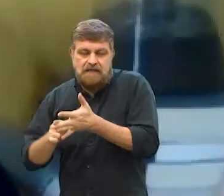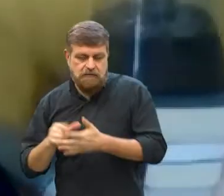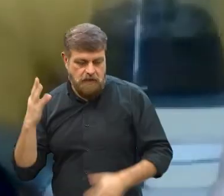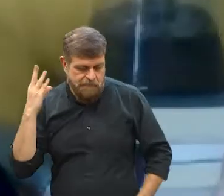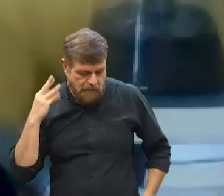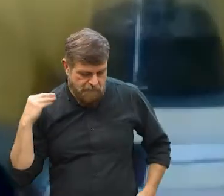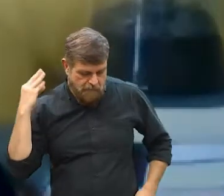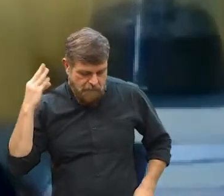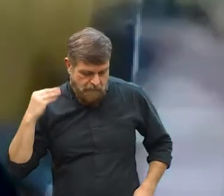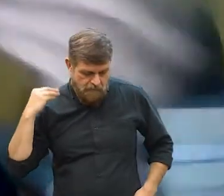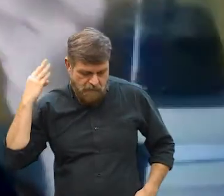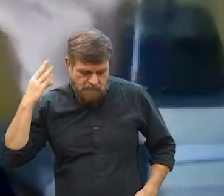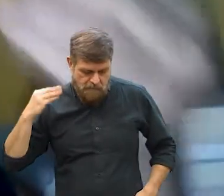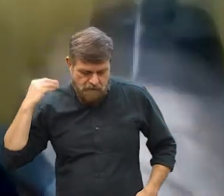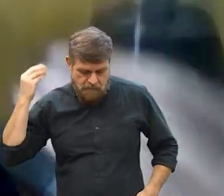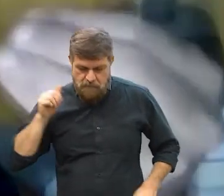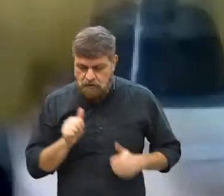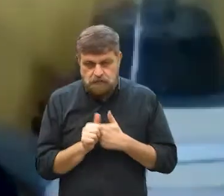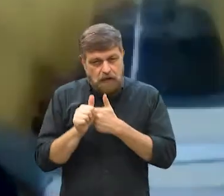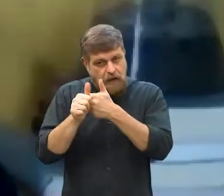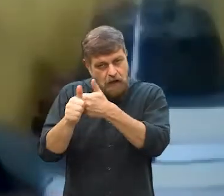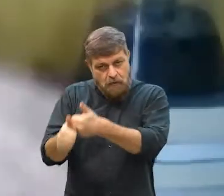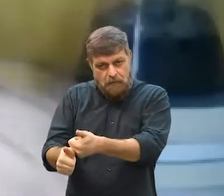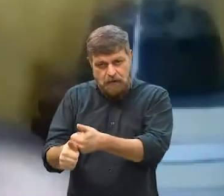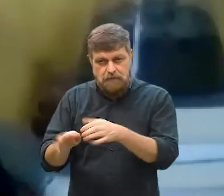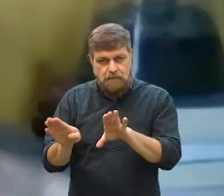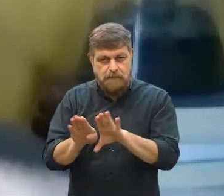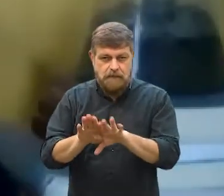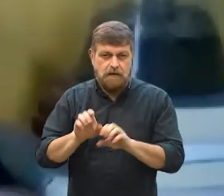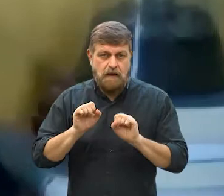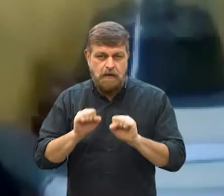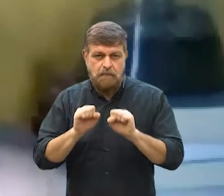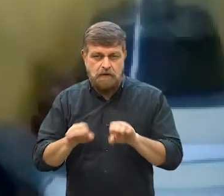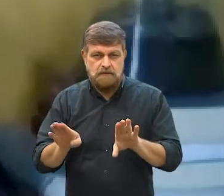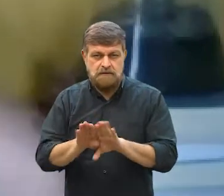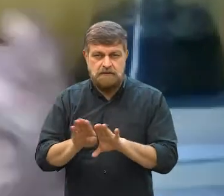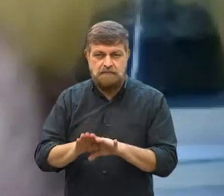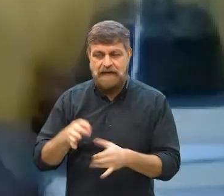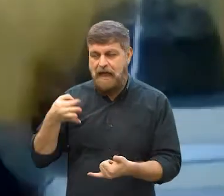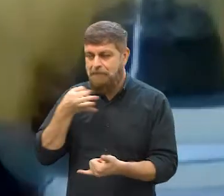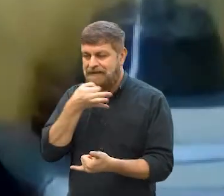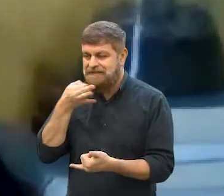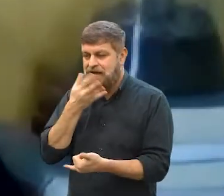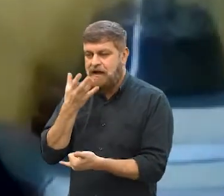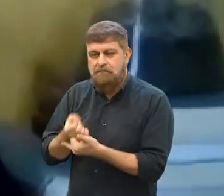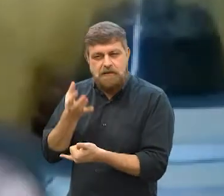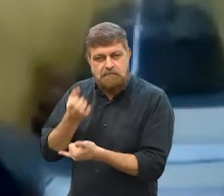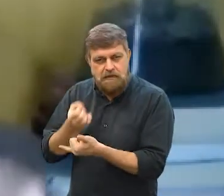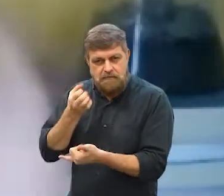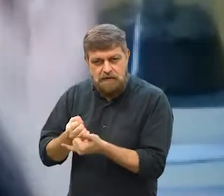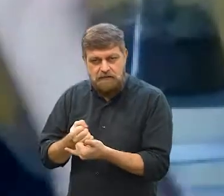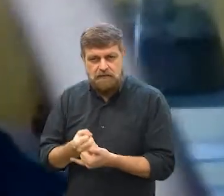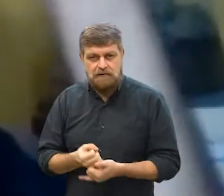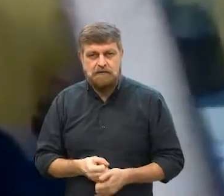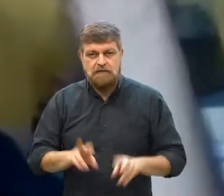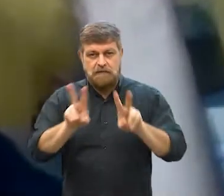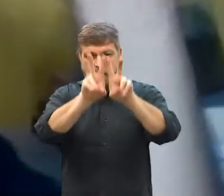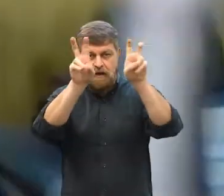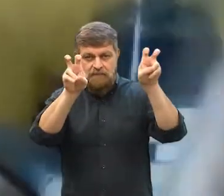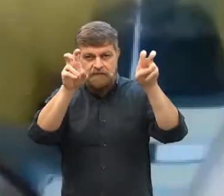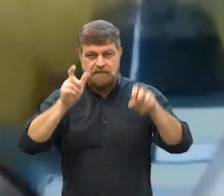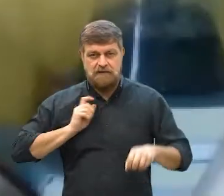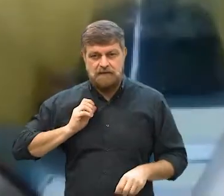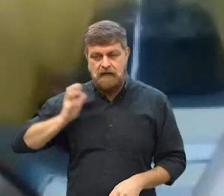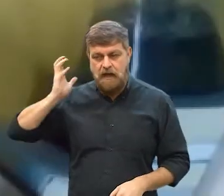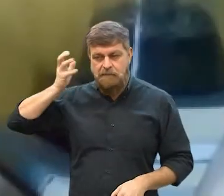depois acompanhar ondemand Como eu posso também consumir através de pão de queijo que que é Podcast André nada mais não